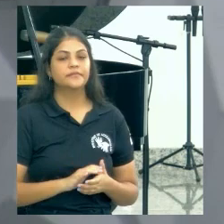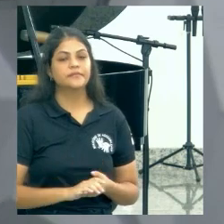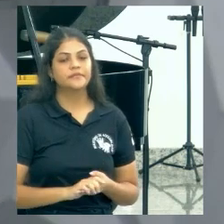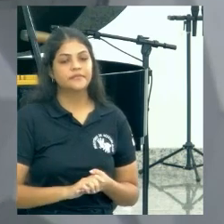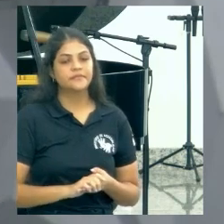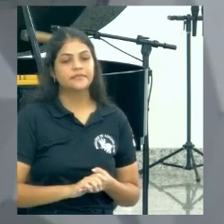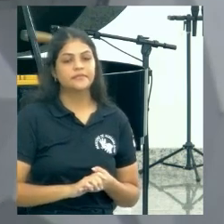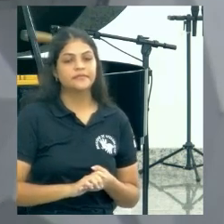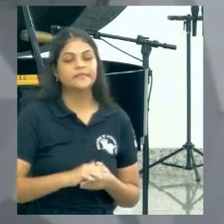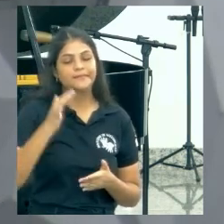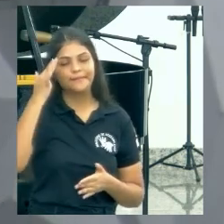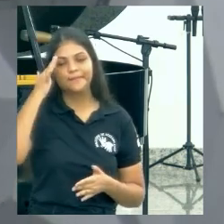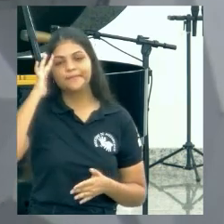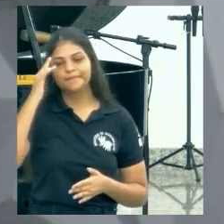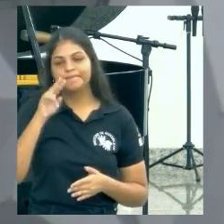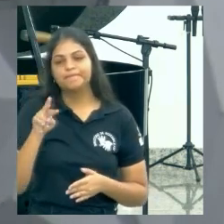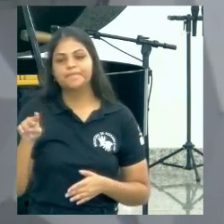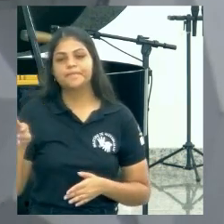Sabe, irmãos,